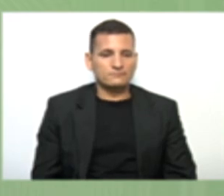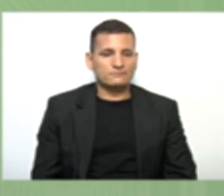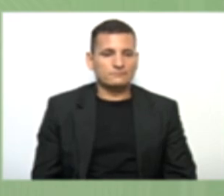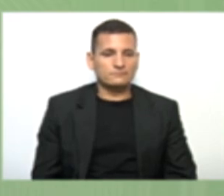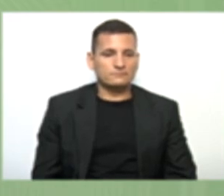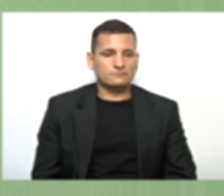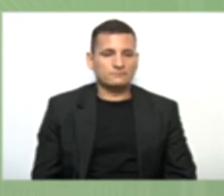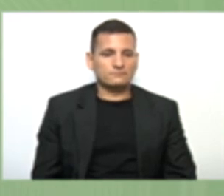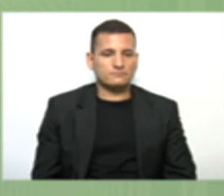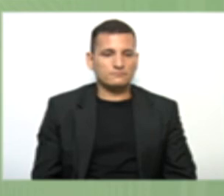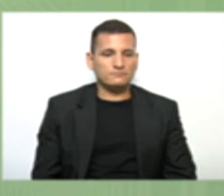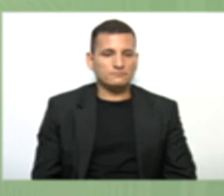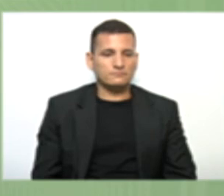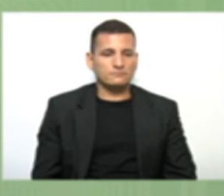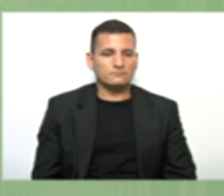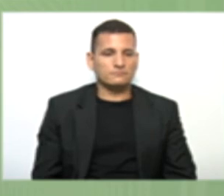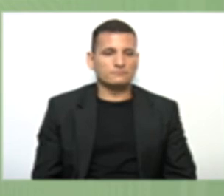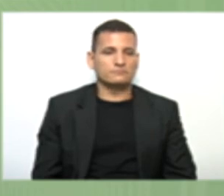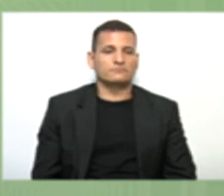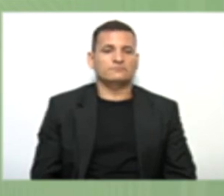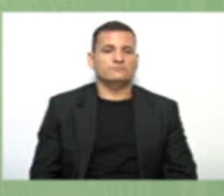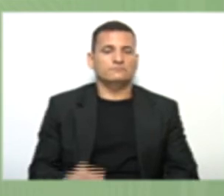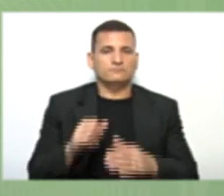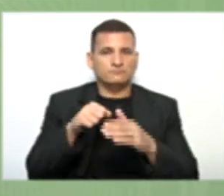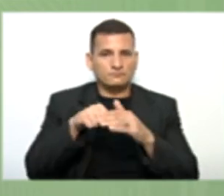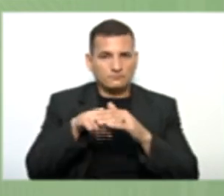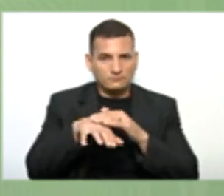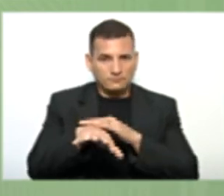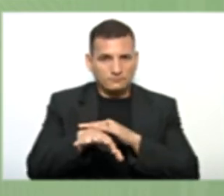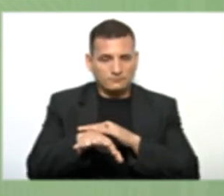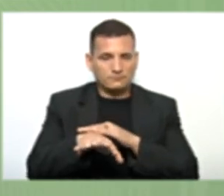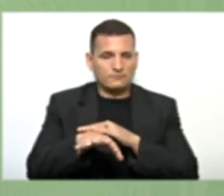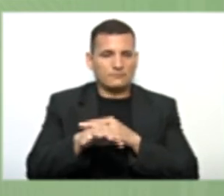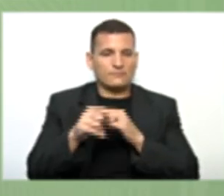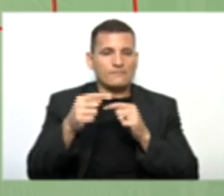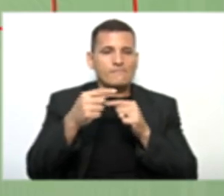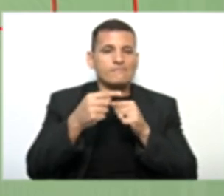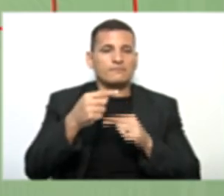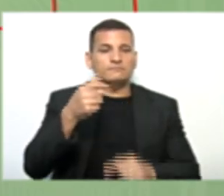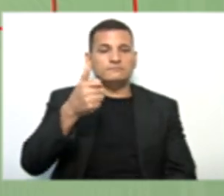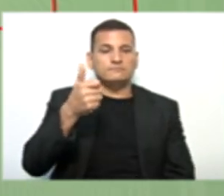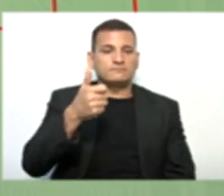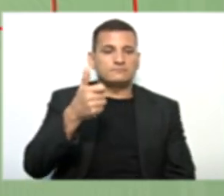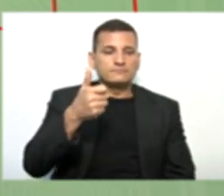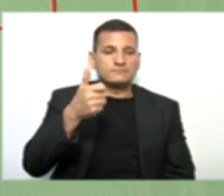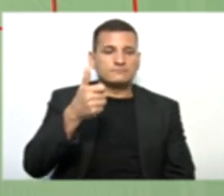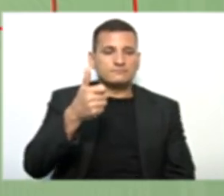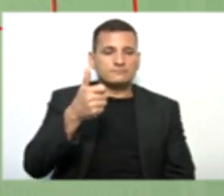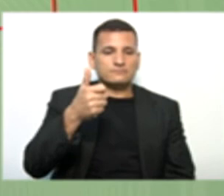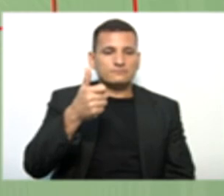entrada é igual a 1, tá? Porque toda vez que eu... Por que ela é igual a 1?